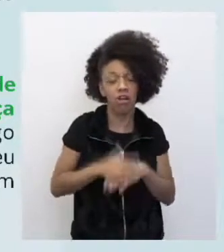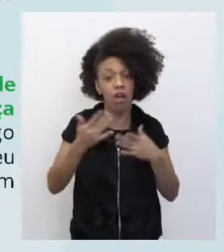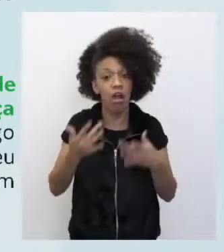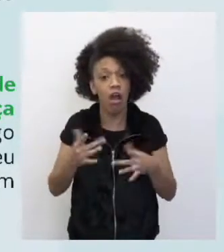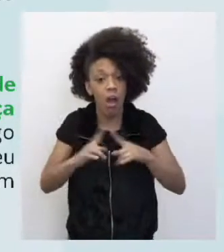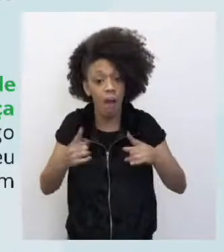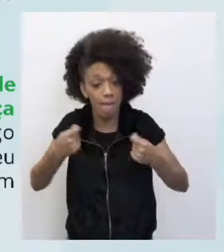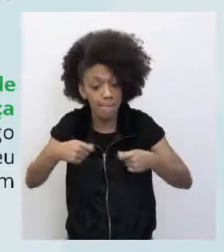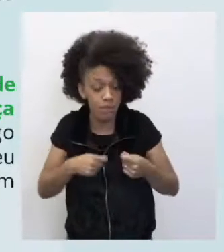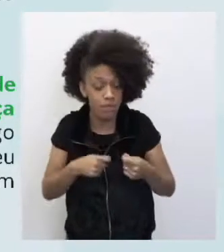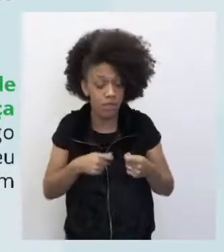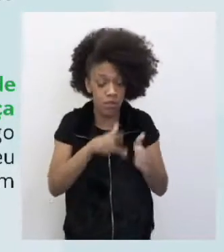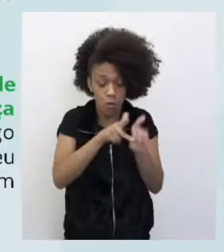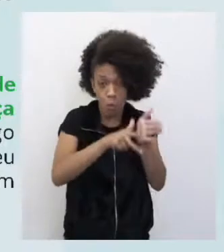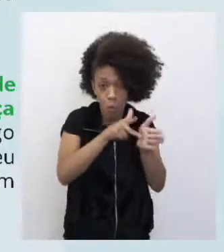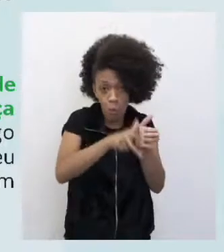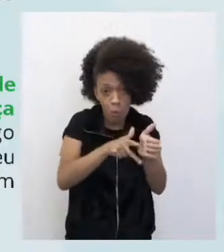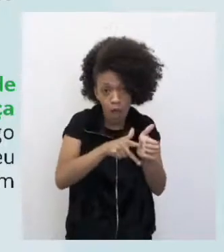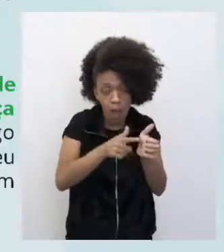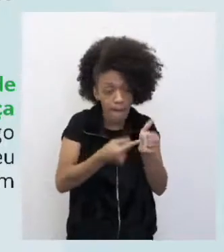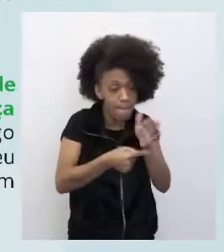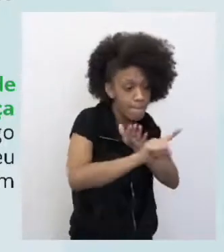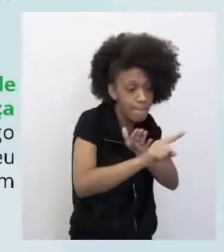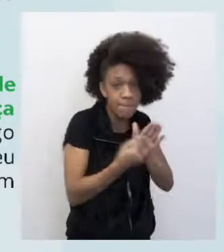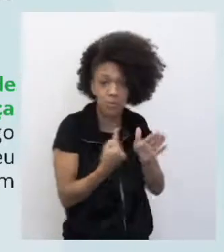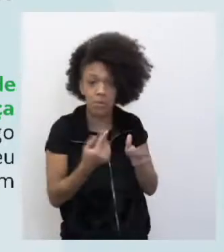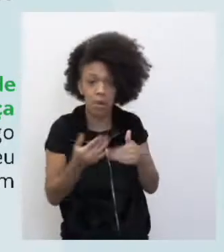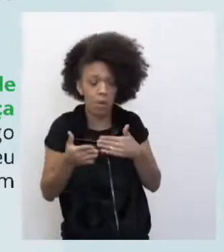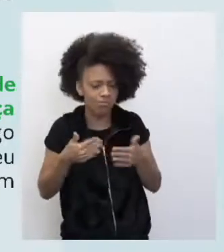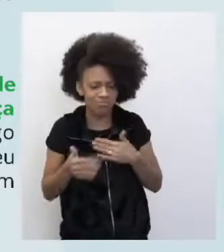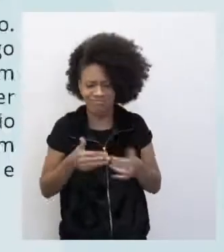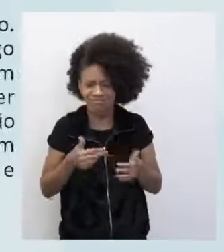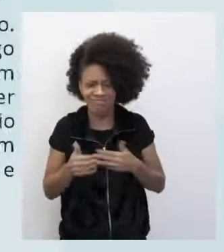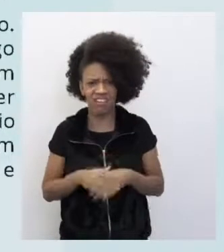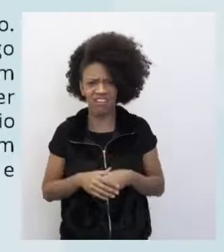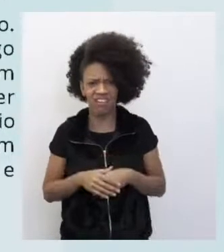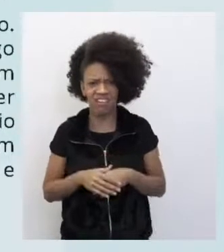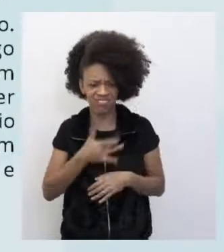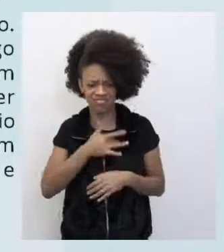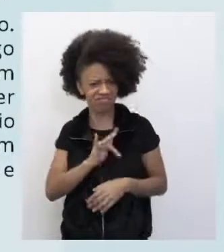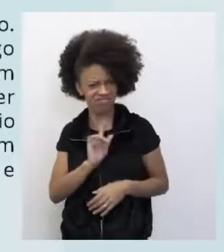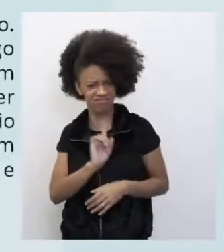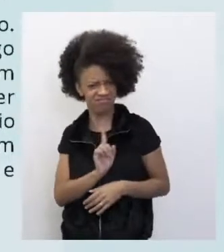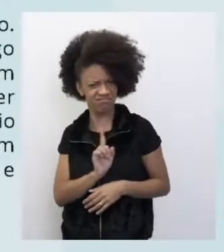precisar de 4 rodas para ir e vir não me faz ser um coitadinho.